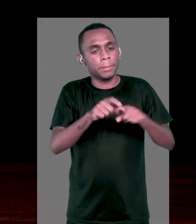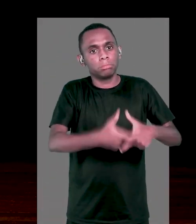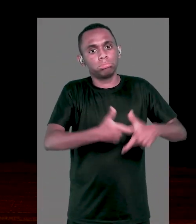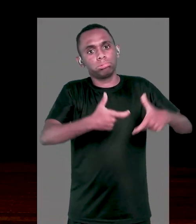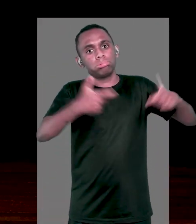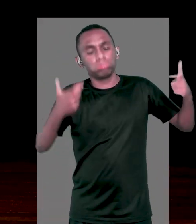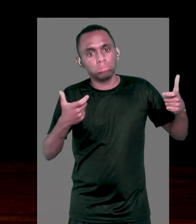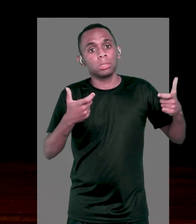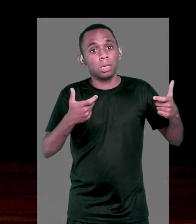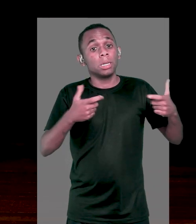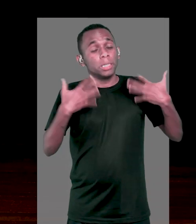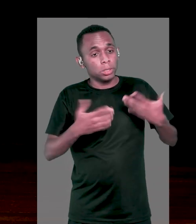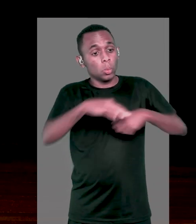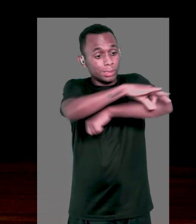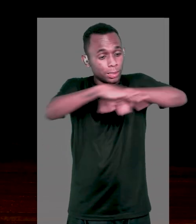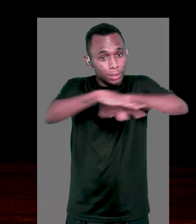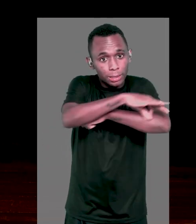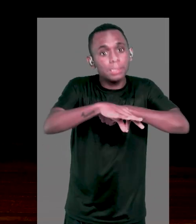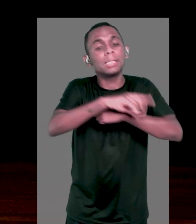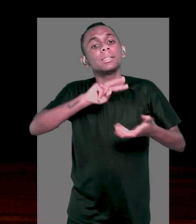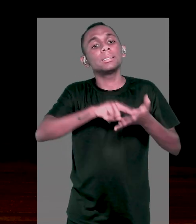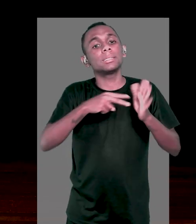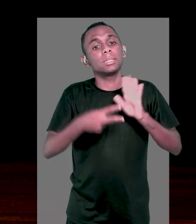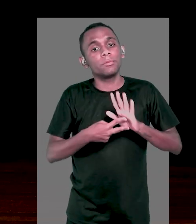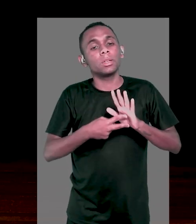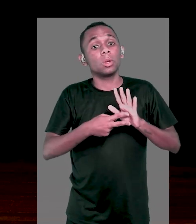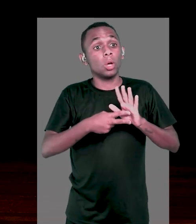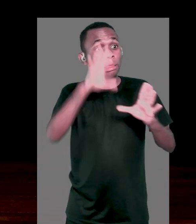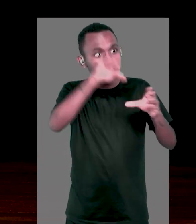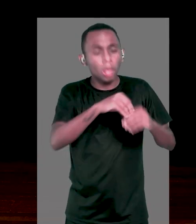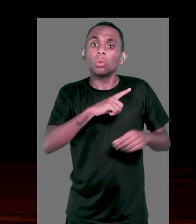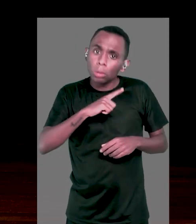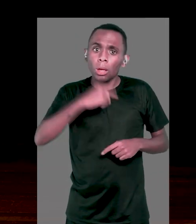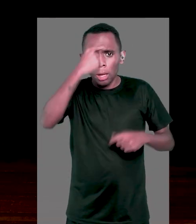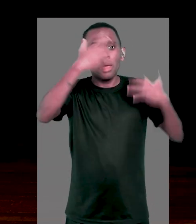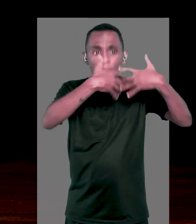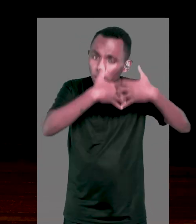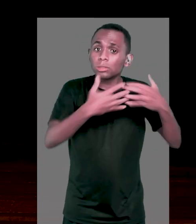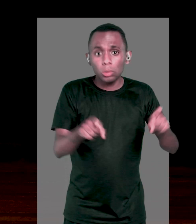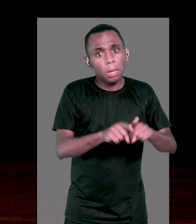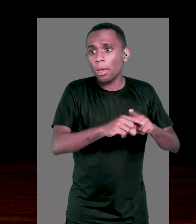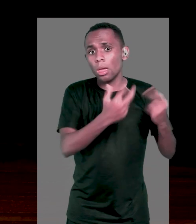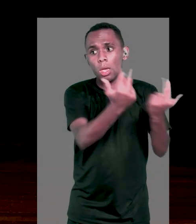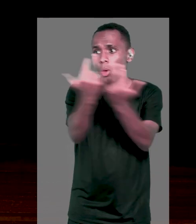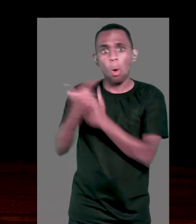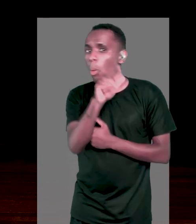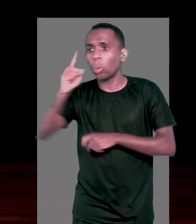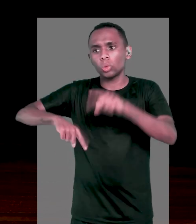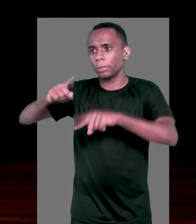agrupamentos da organização dos espaços dos volumes ela se torna